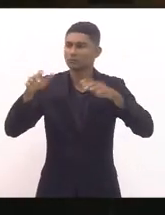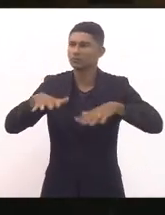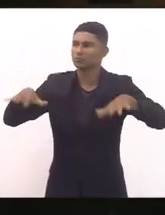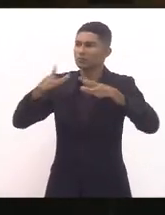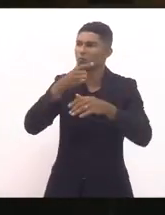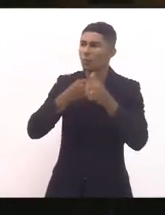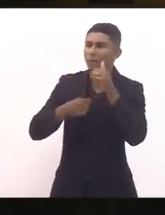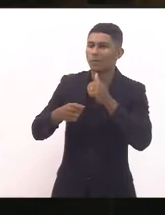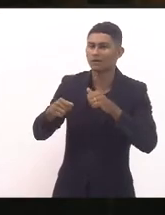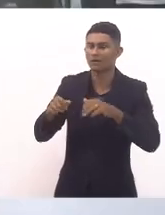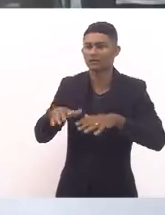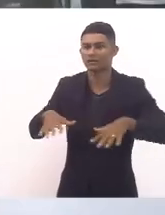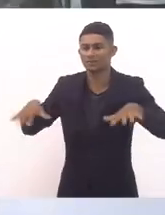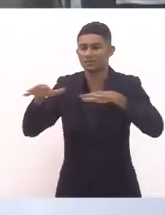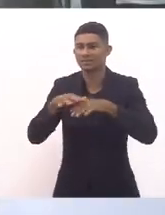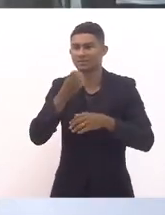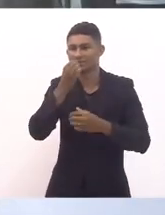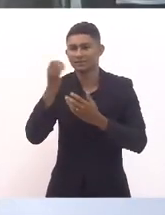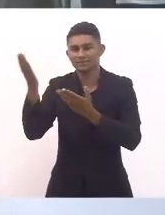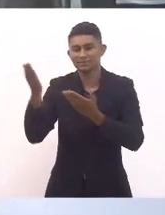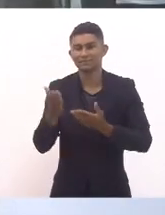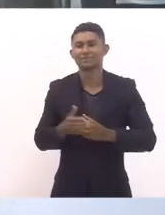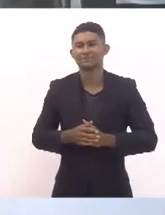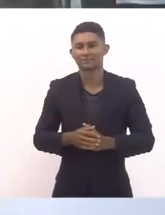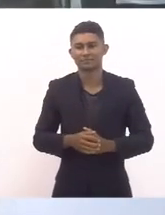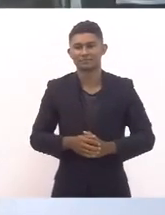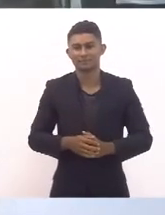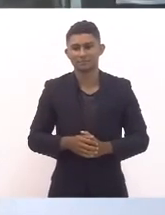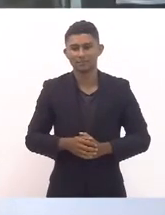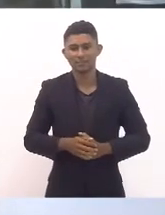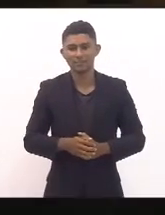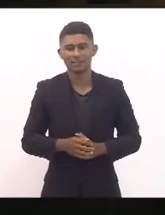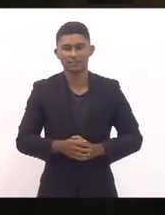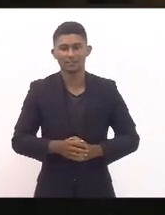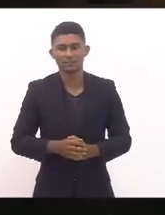torcedores. Bem-vindos à Casa do Povo.